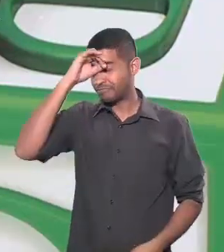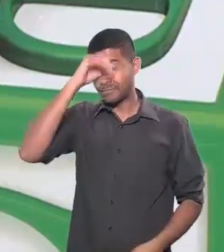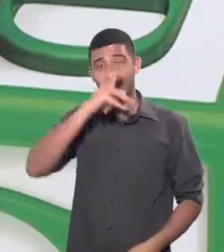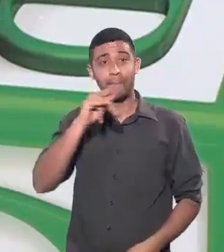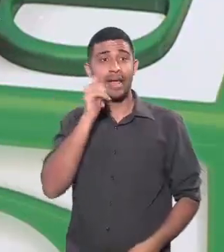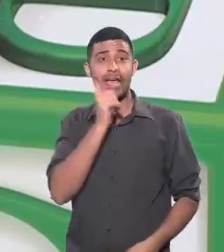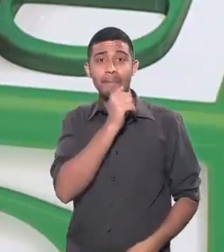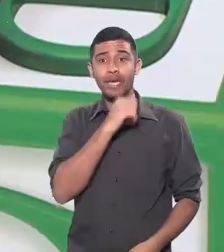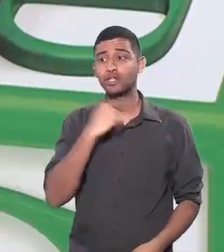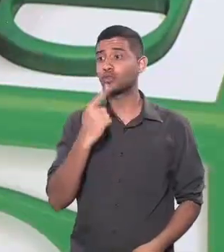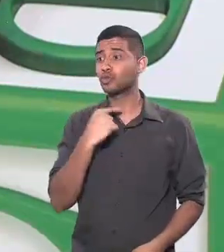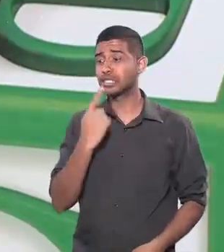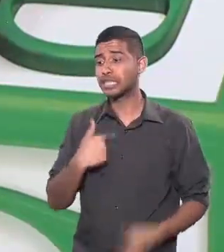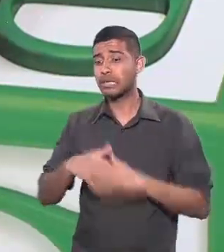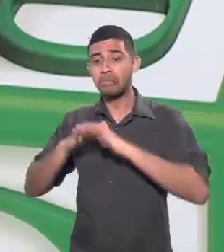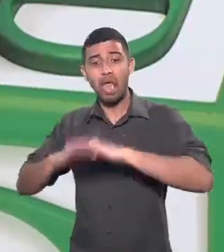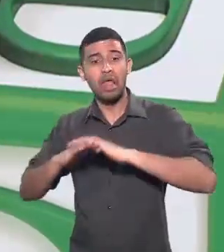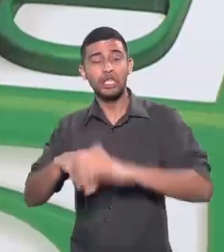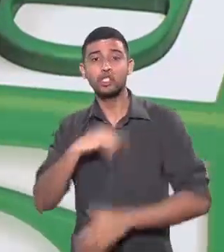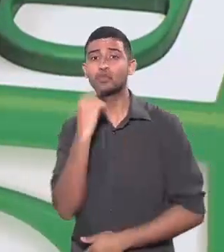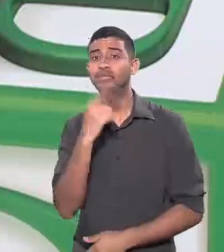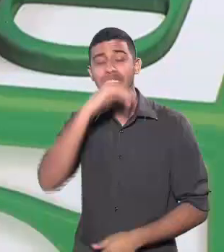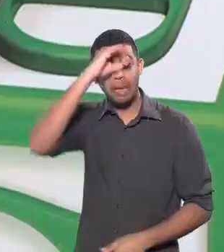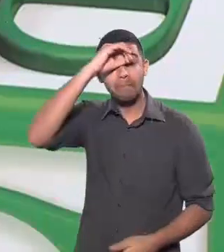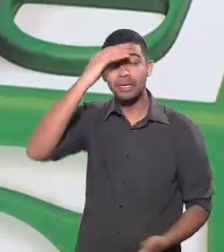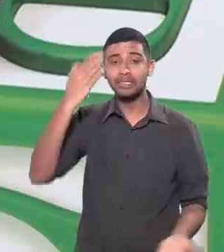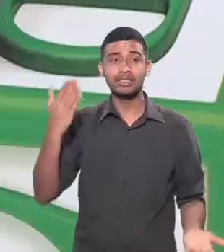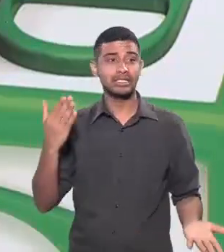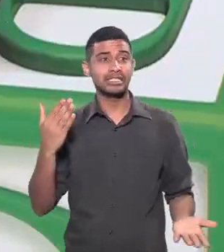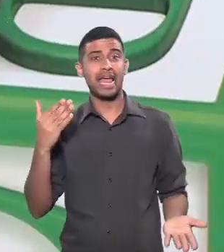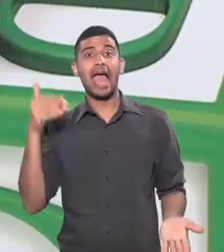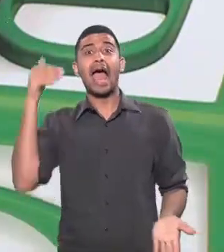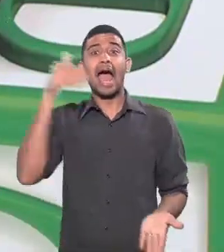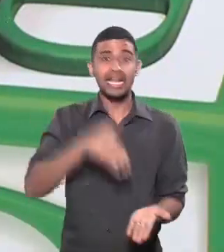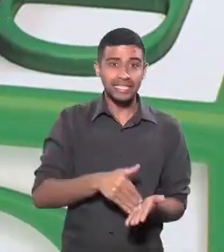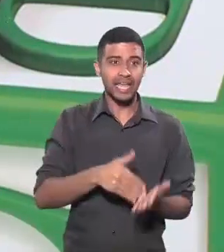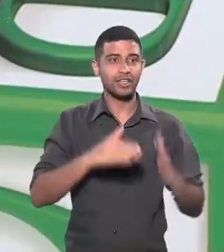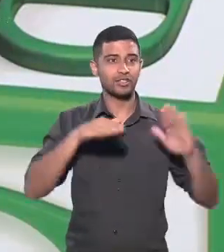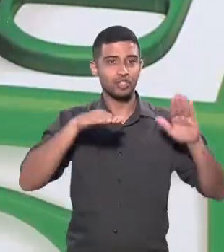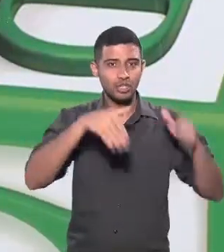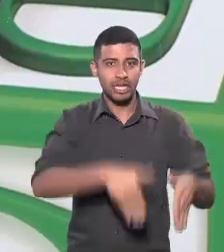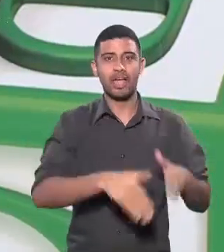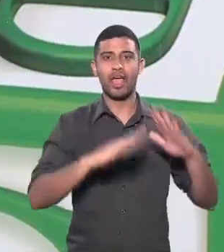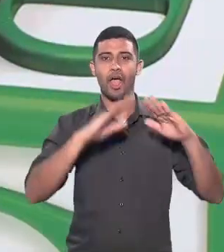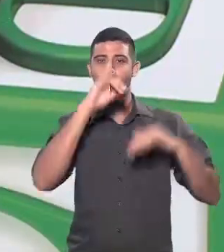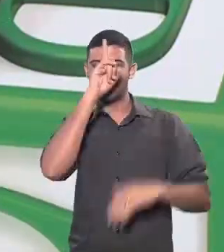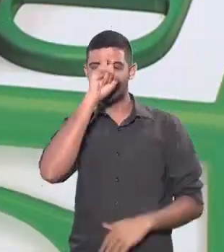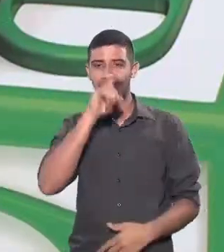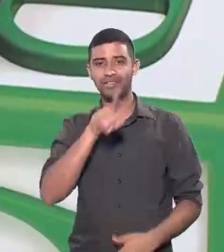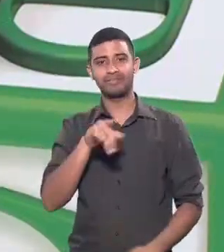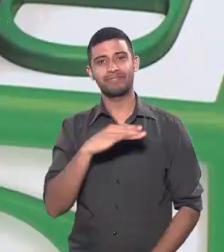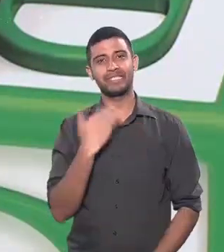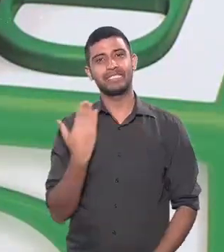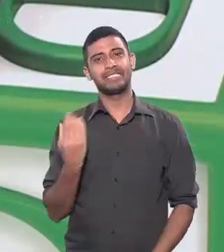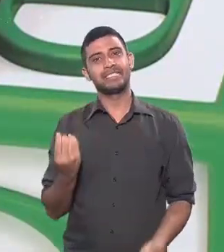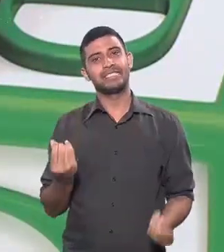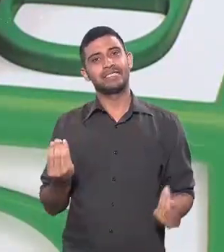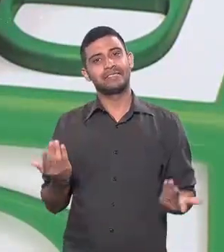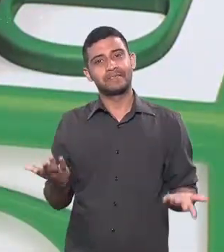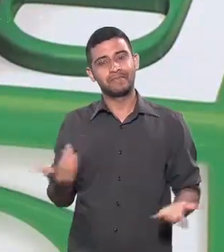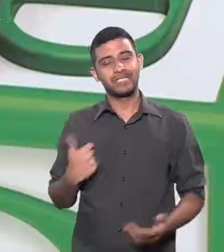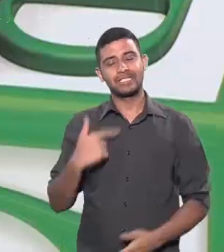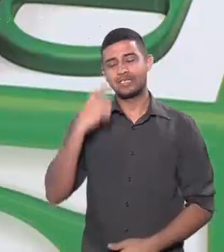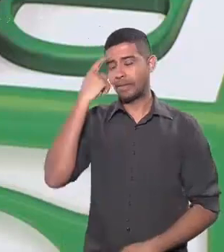não sabiam reanimar e até chegar ao hospital, aquela coisa toda. E, infelizmente, o desfecho não foi bom. Então, a gente